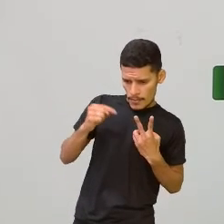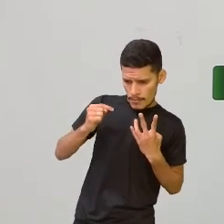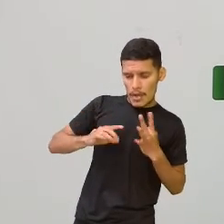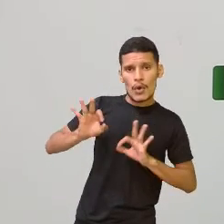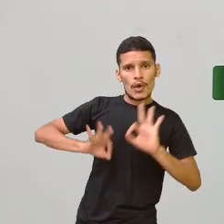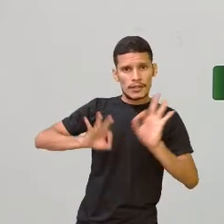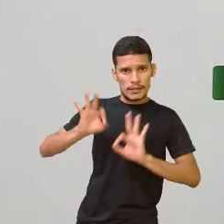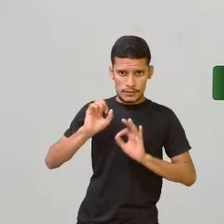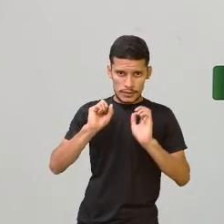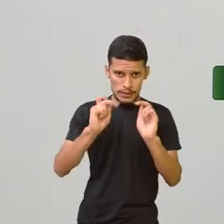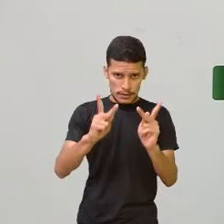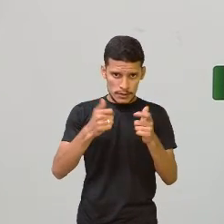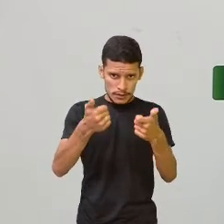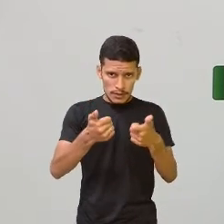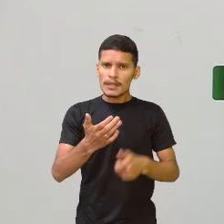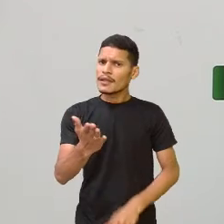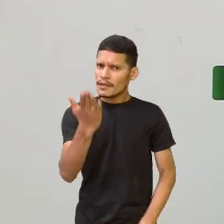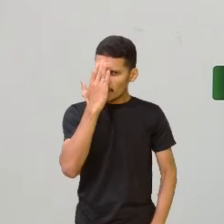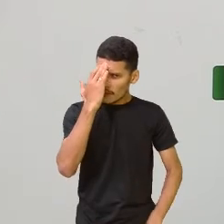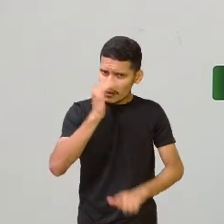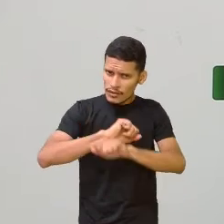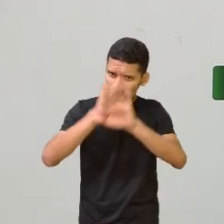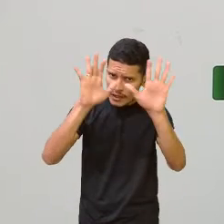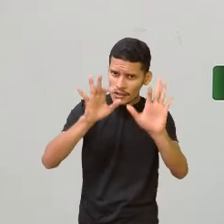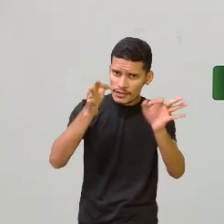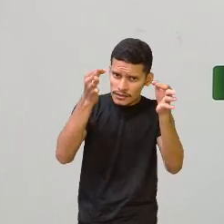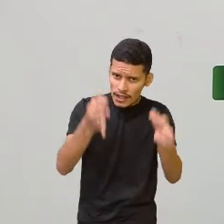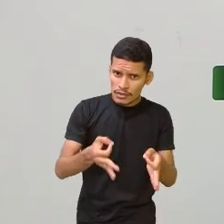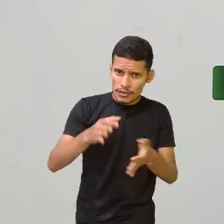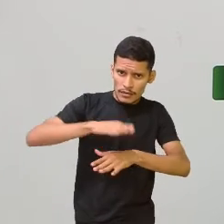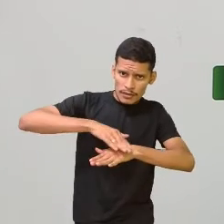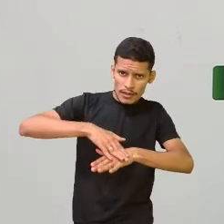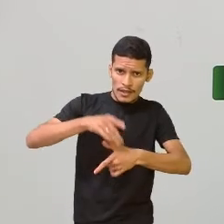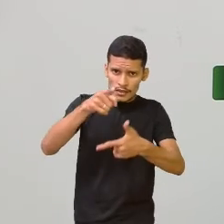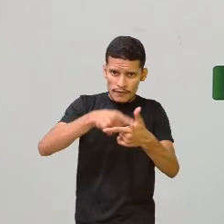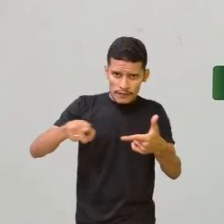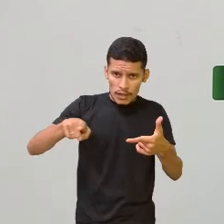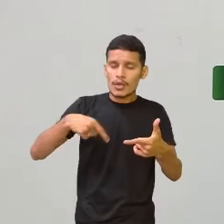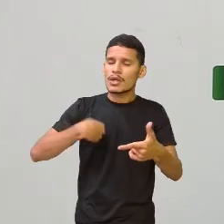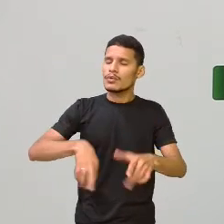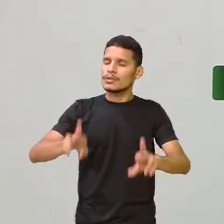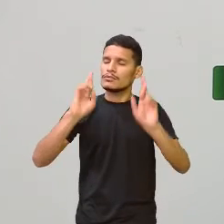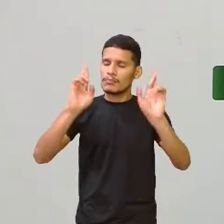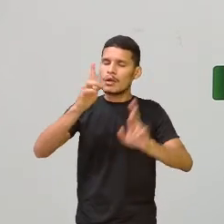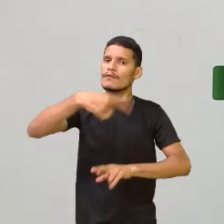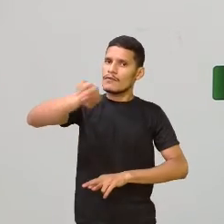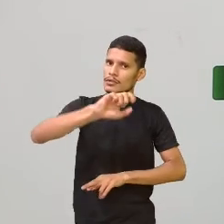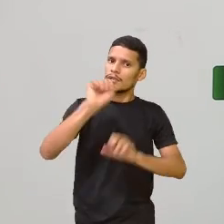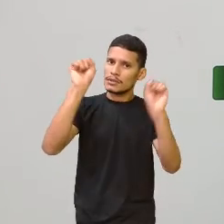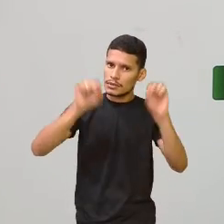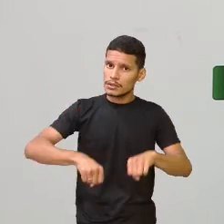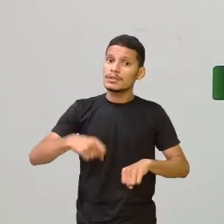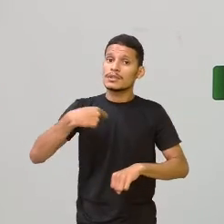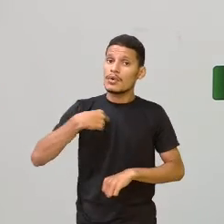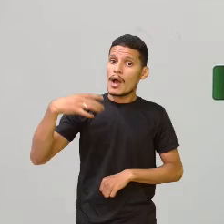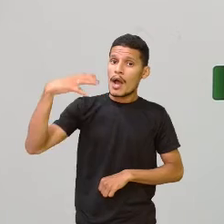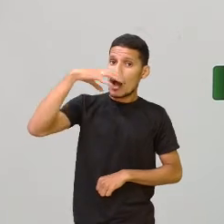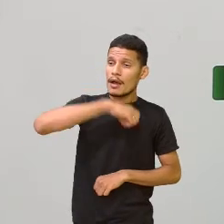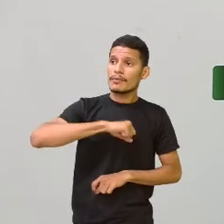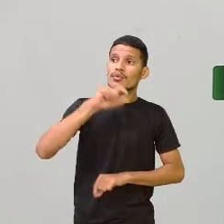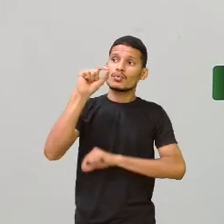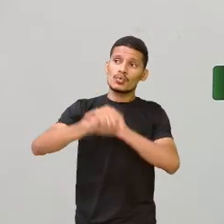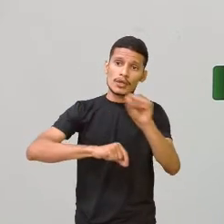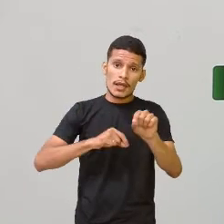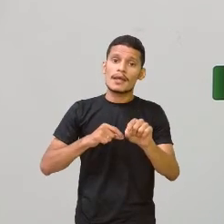lugar. Beleza? Deu para aprender direitinho esse processo de divisão? Eu espero que sim. E já vou